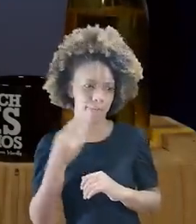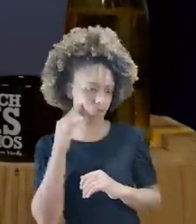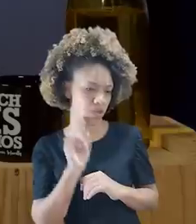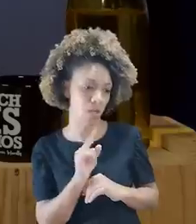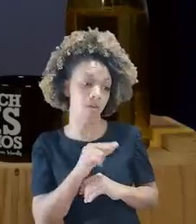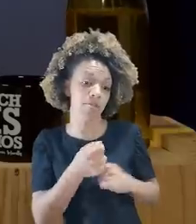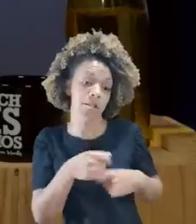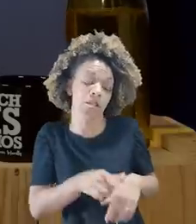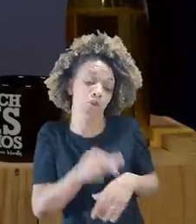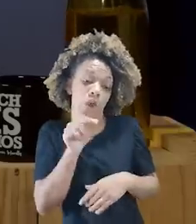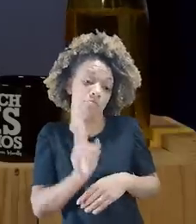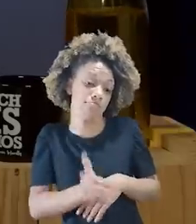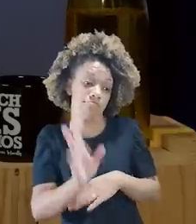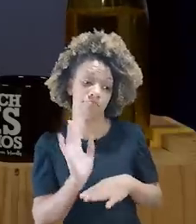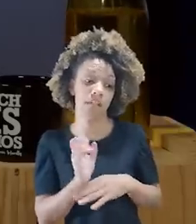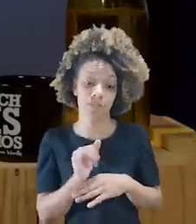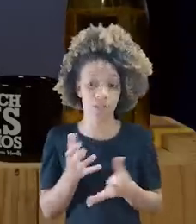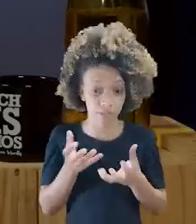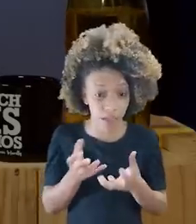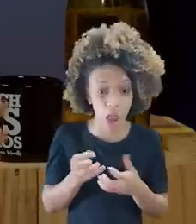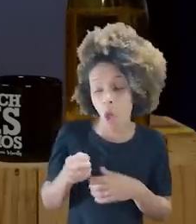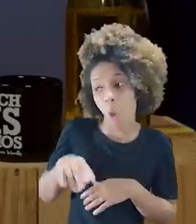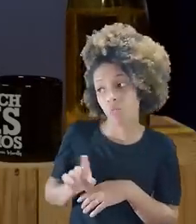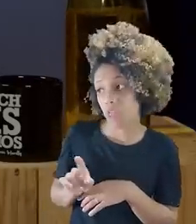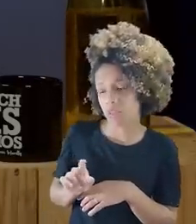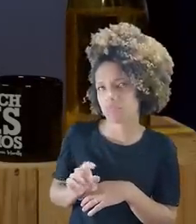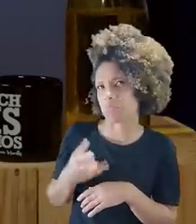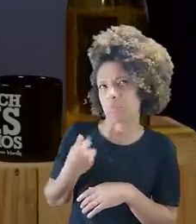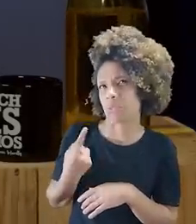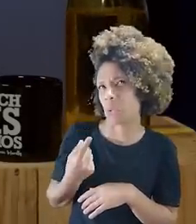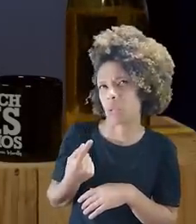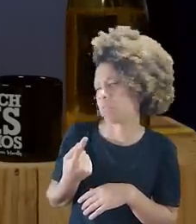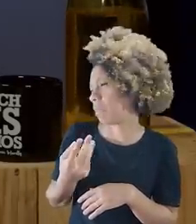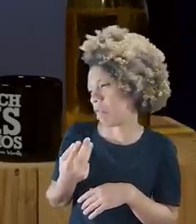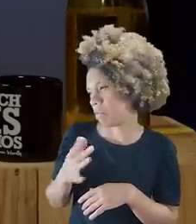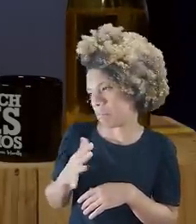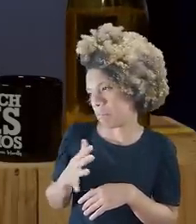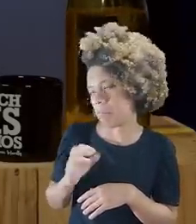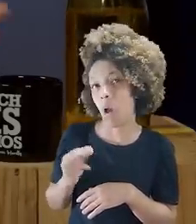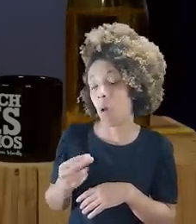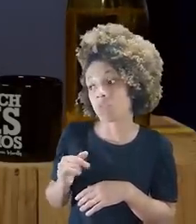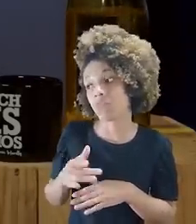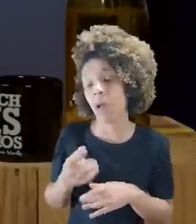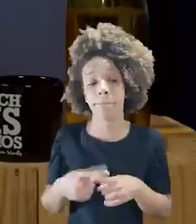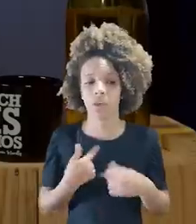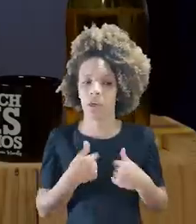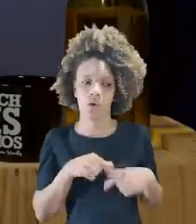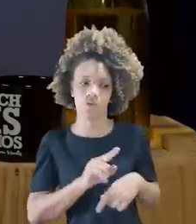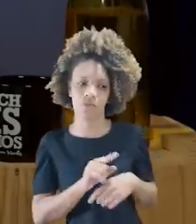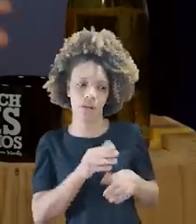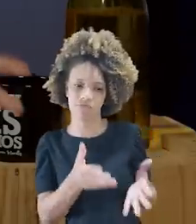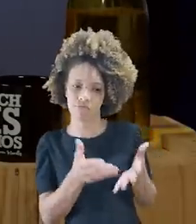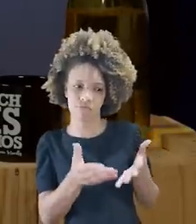agora você vai ter que escolher daqui pra frente se você vai querer continuar tinha Acho que uns 12 13 anos 13 anos e ou se você porque eu não vou mais